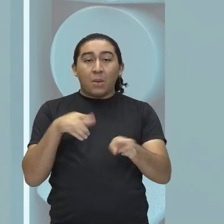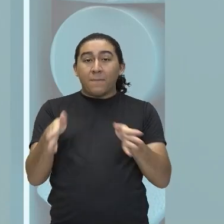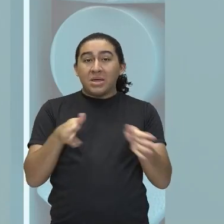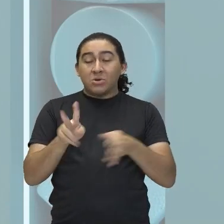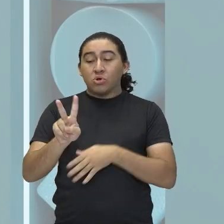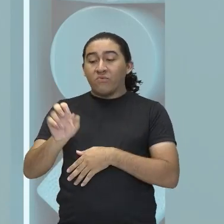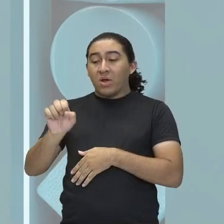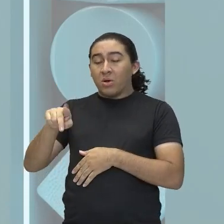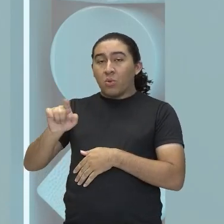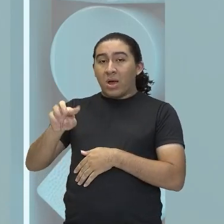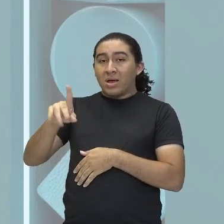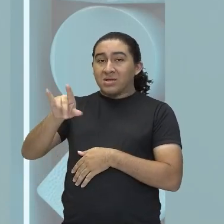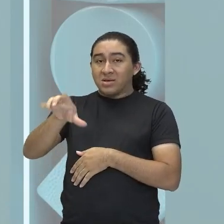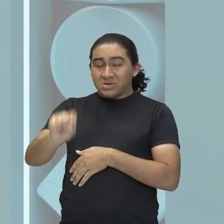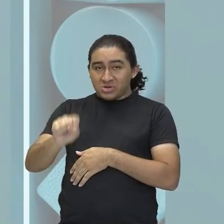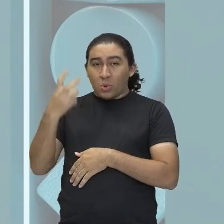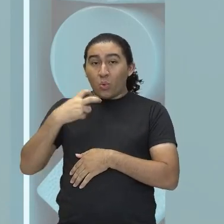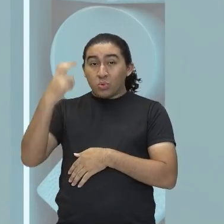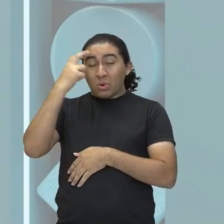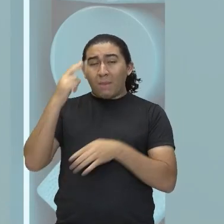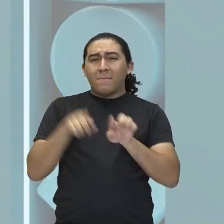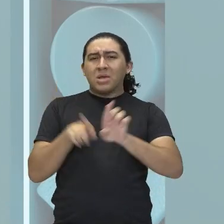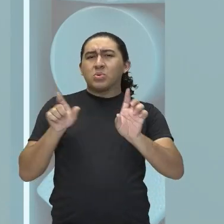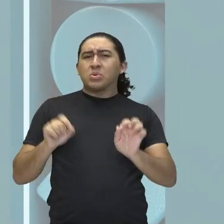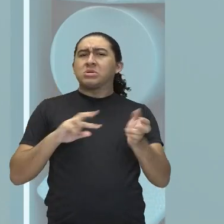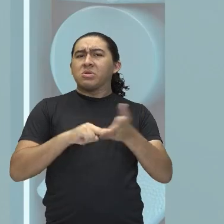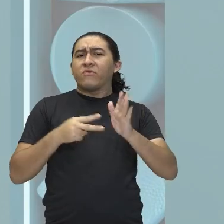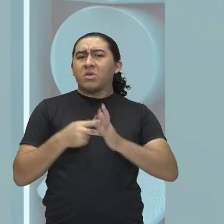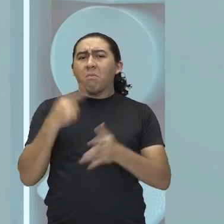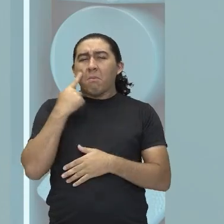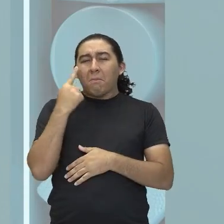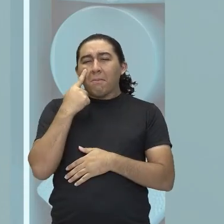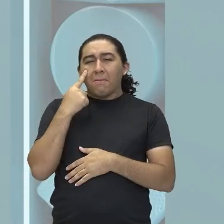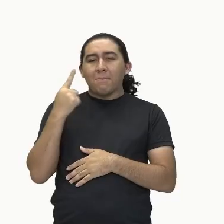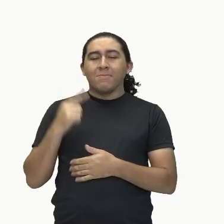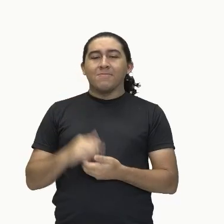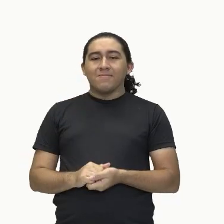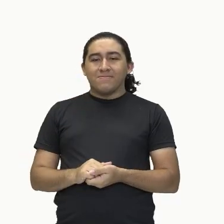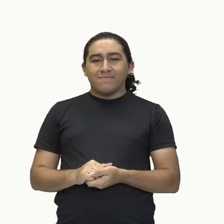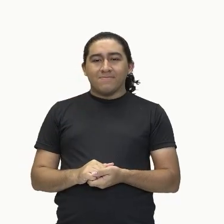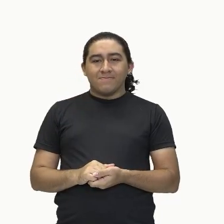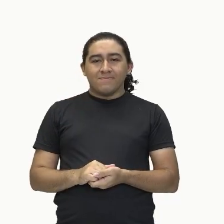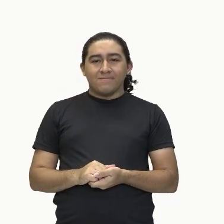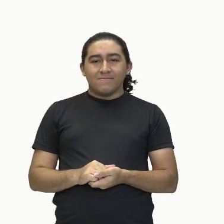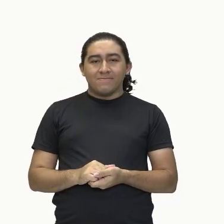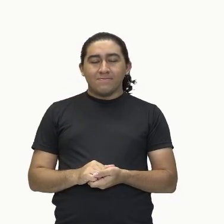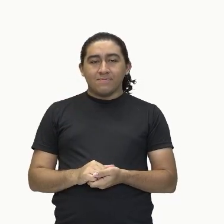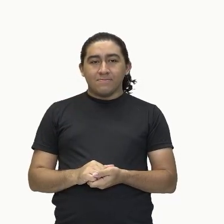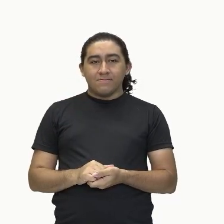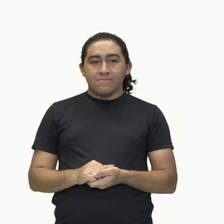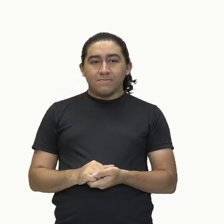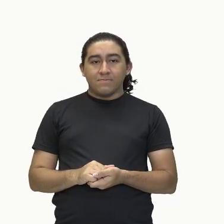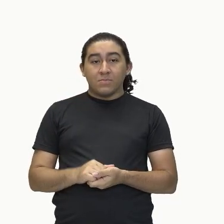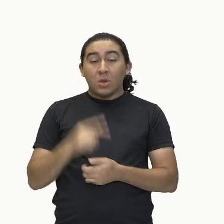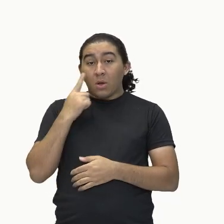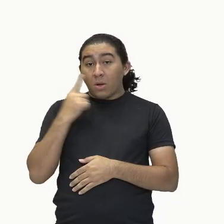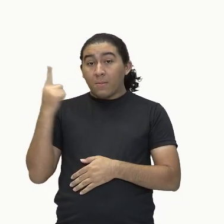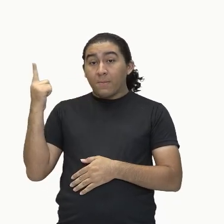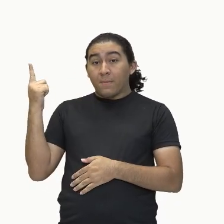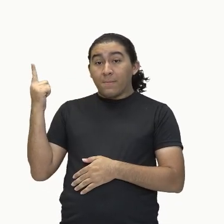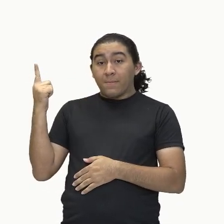vanguardas culturais. E o que foram as vanguardas culturais? Colocando o nosso texto aí para vocês, olha só,